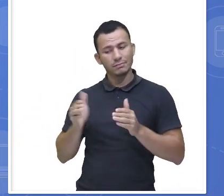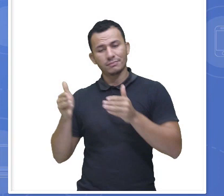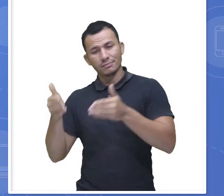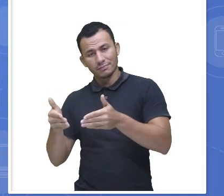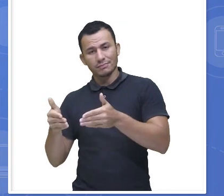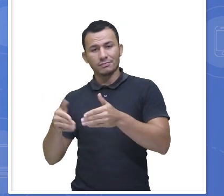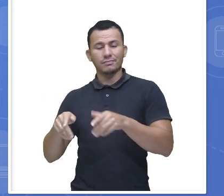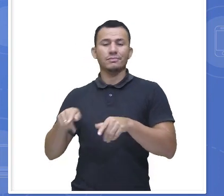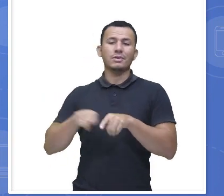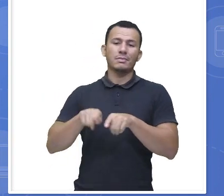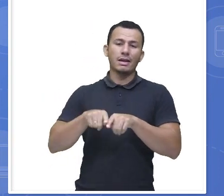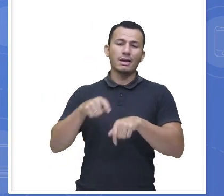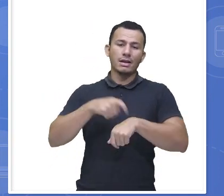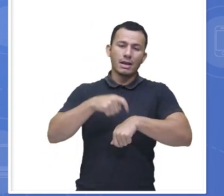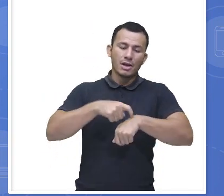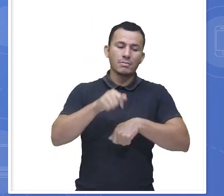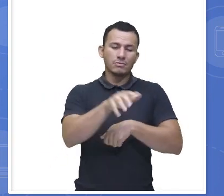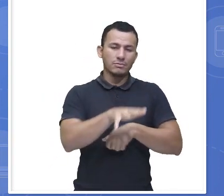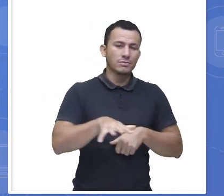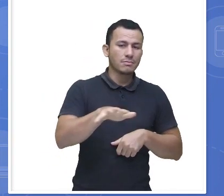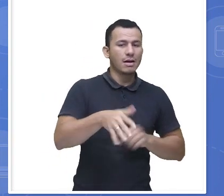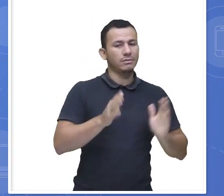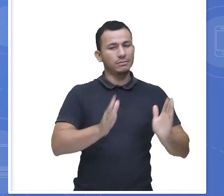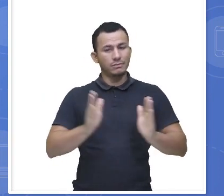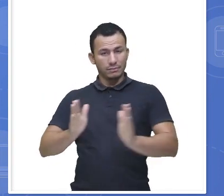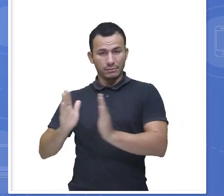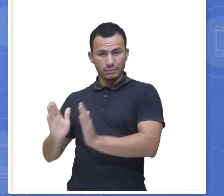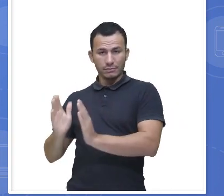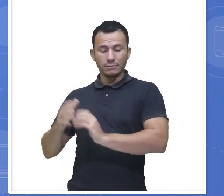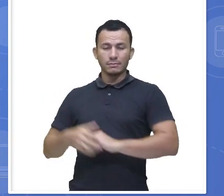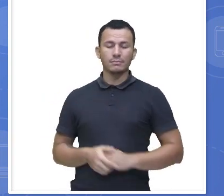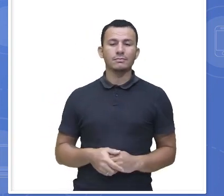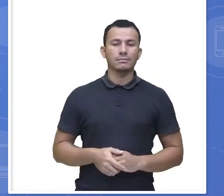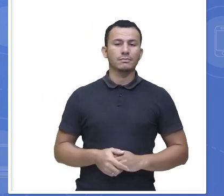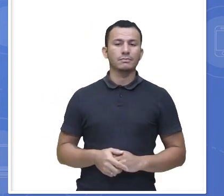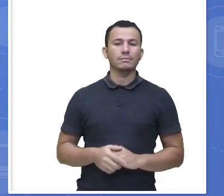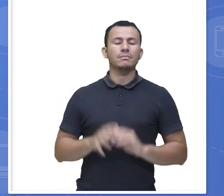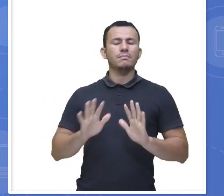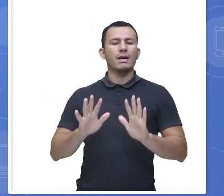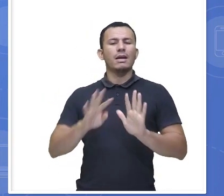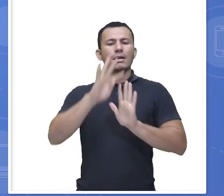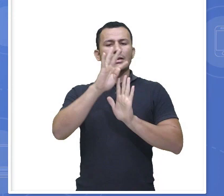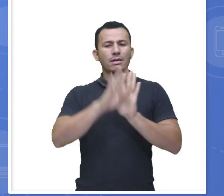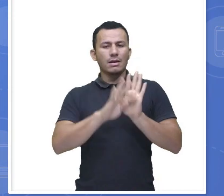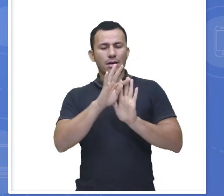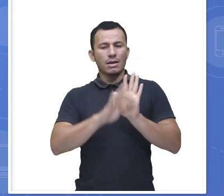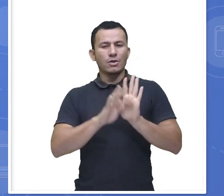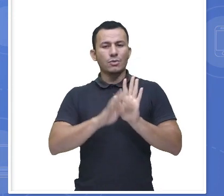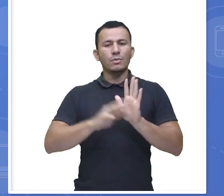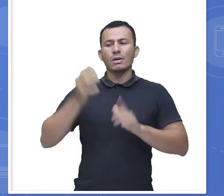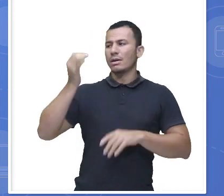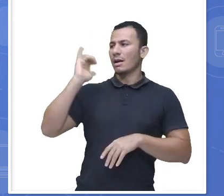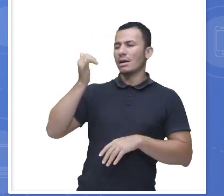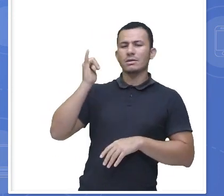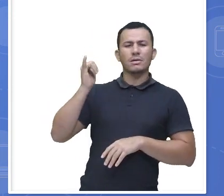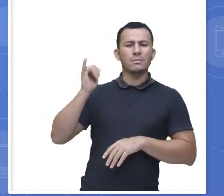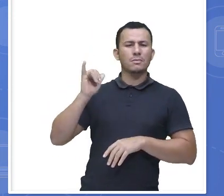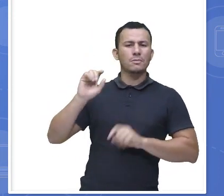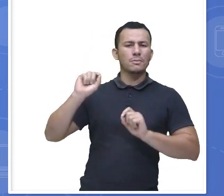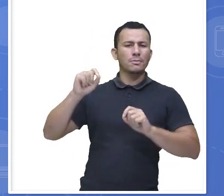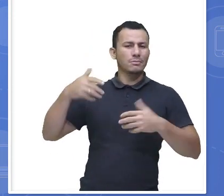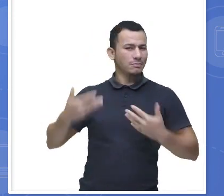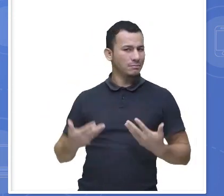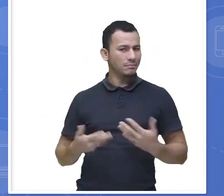específicos espaço e tempo. Bem, então o que é o texto narrativo? O texto narrativo é